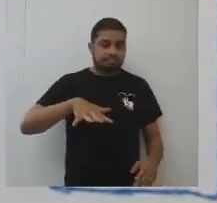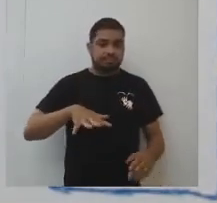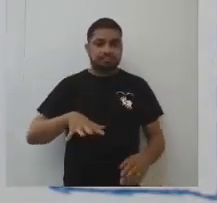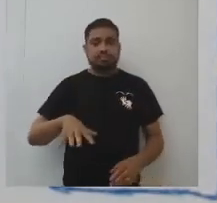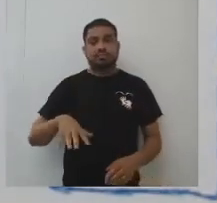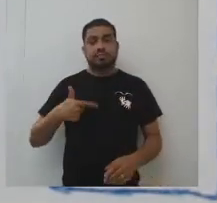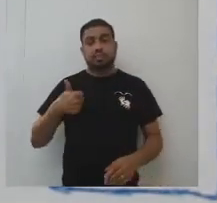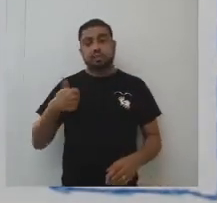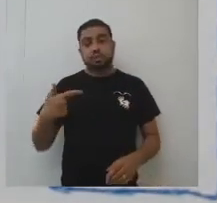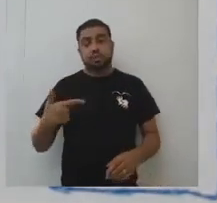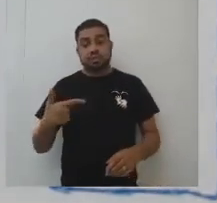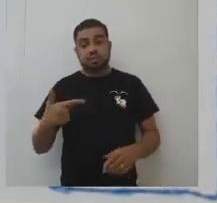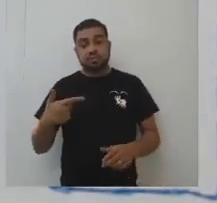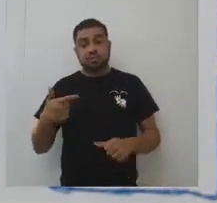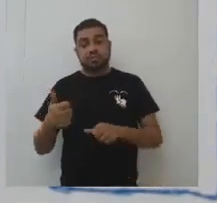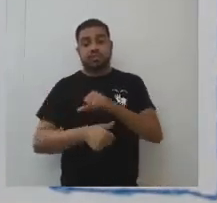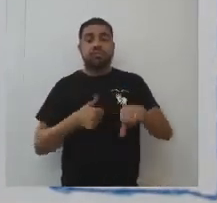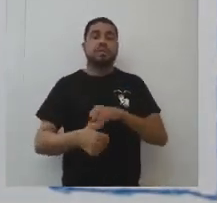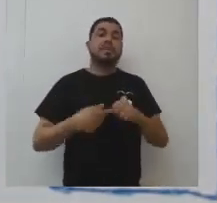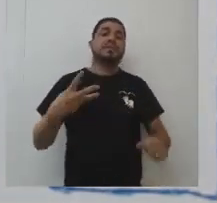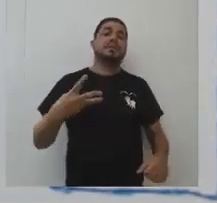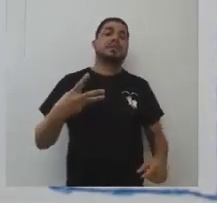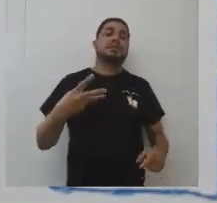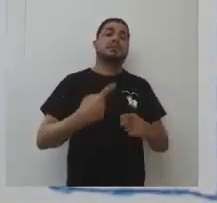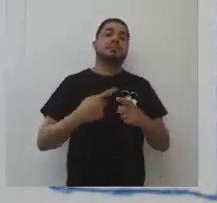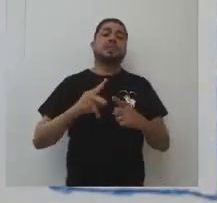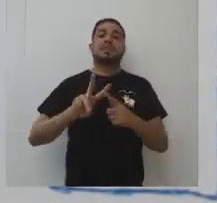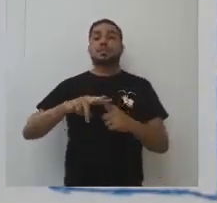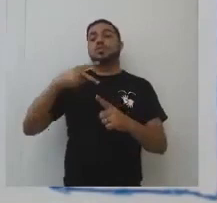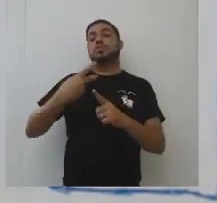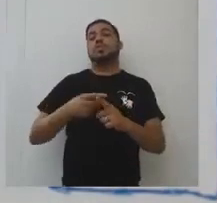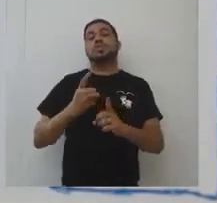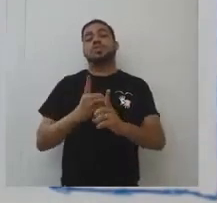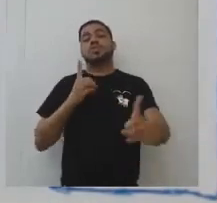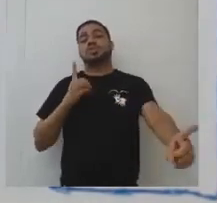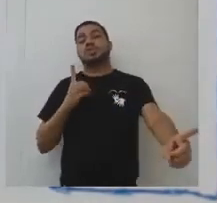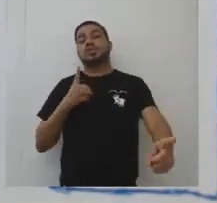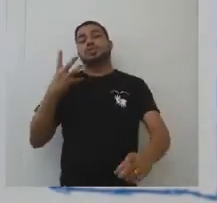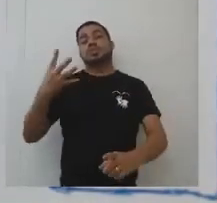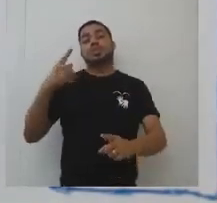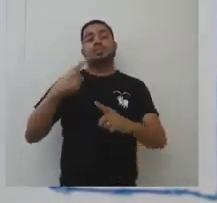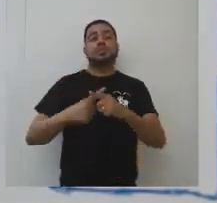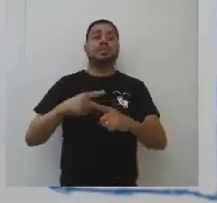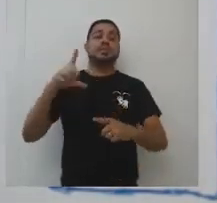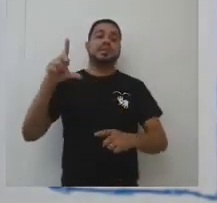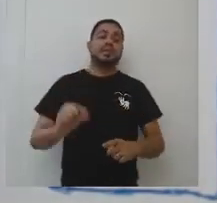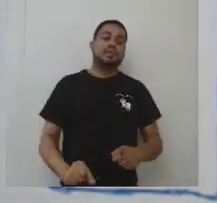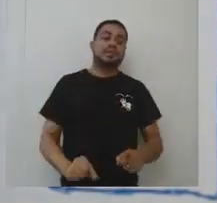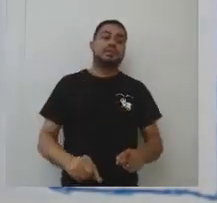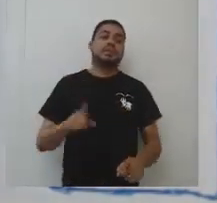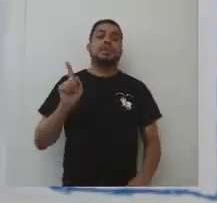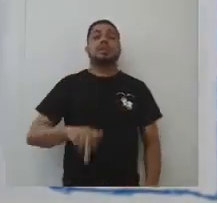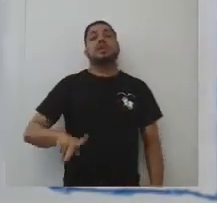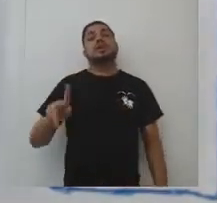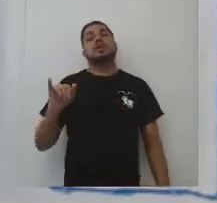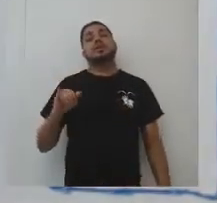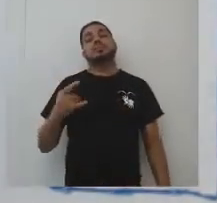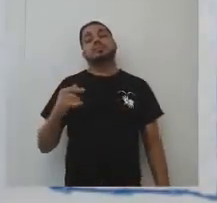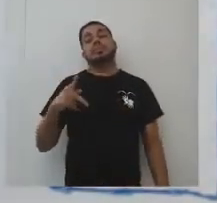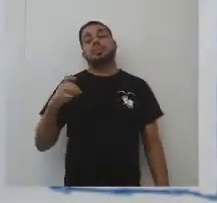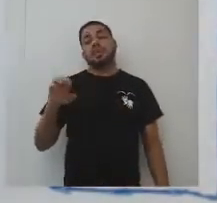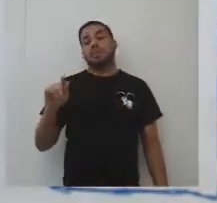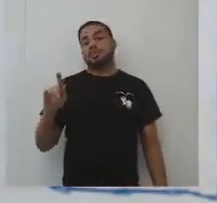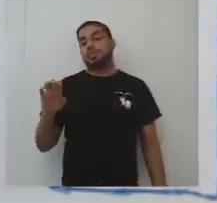12 para 3, porque dobrou a distância e é 4 vezes menor. É uma hipérbole.